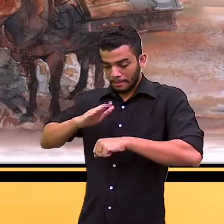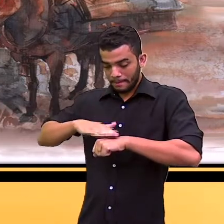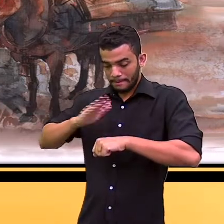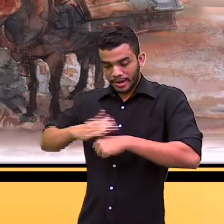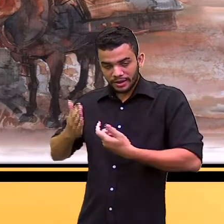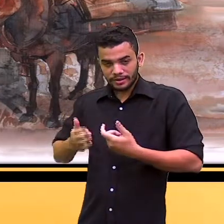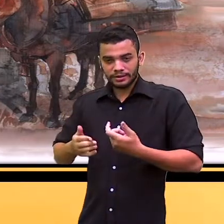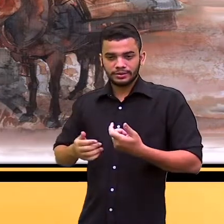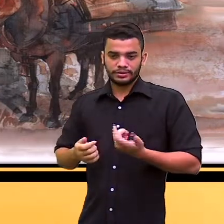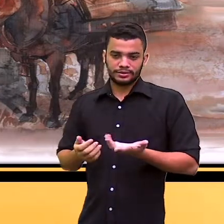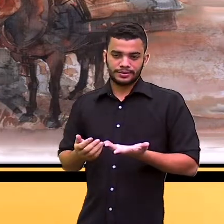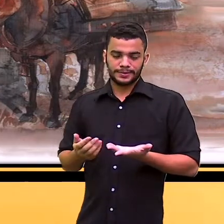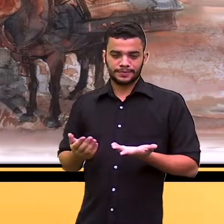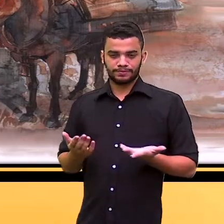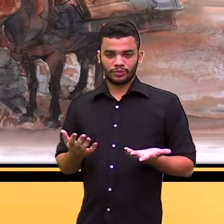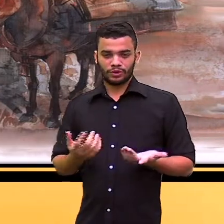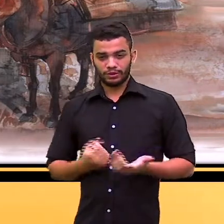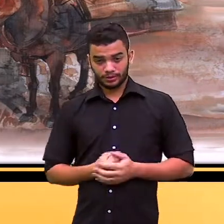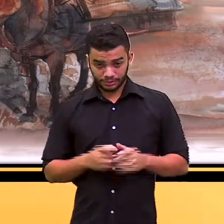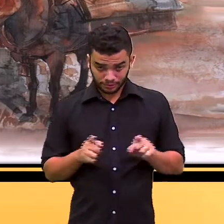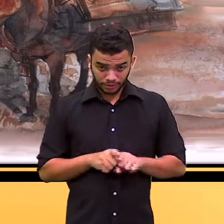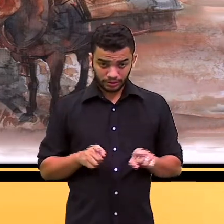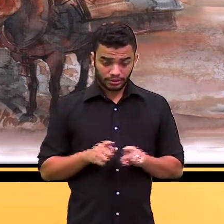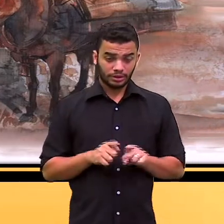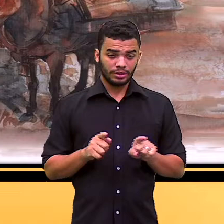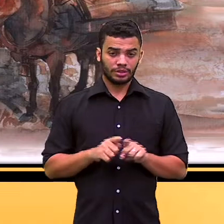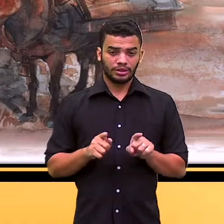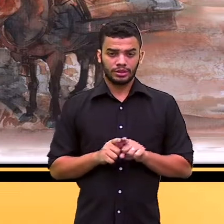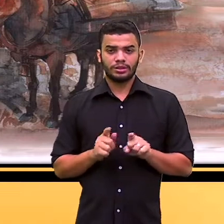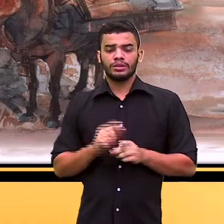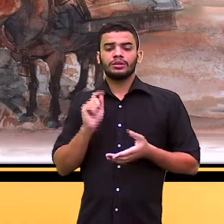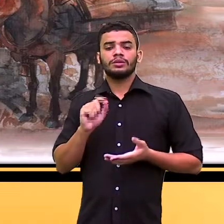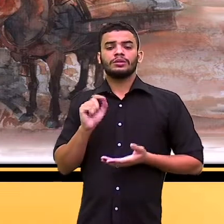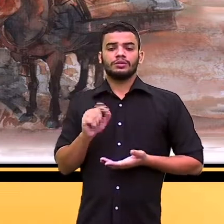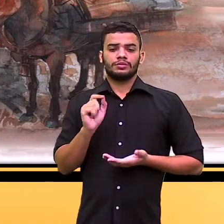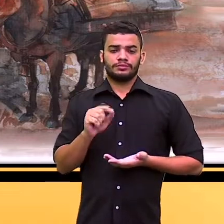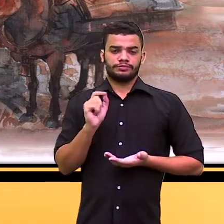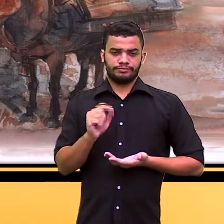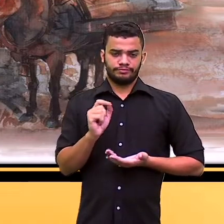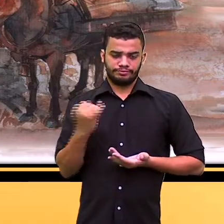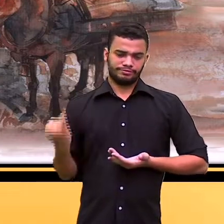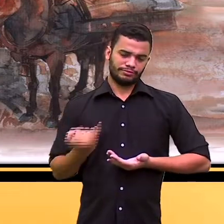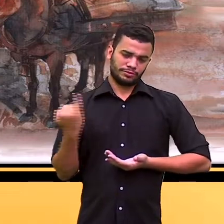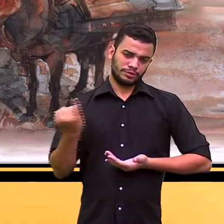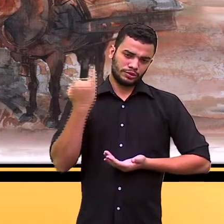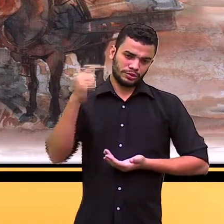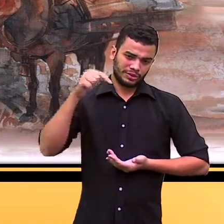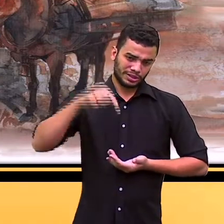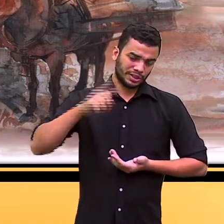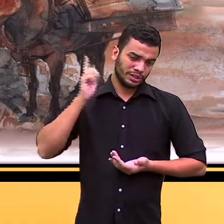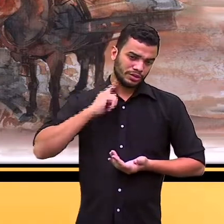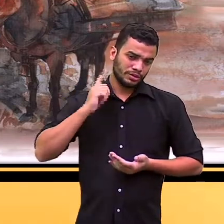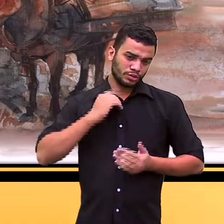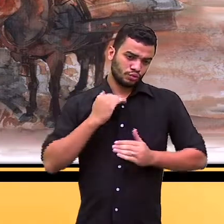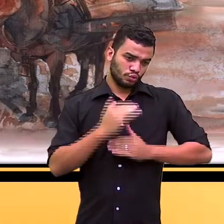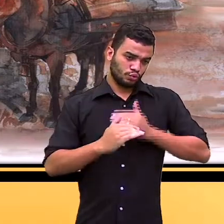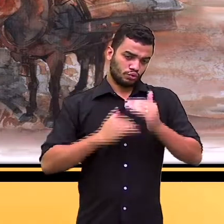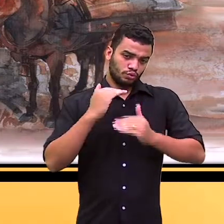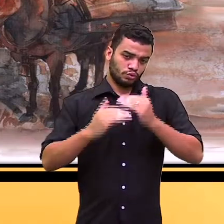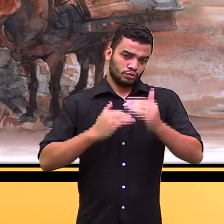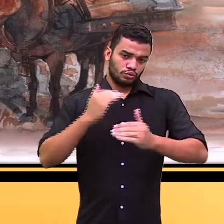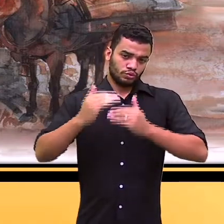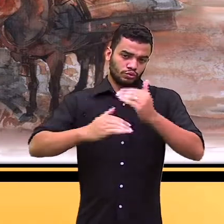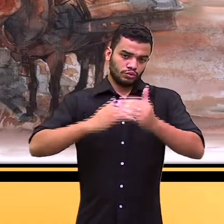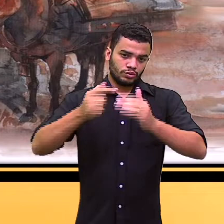das Minas. Foi de suma importância porque o desenvolvimento de Minas ele não ficou simplesmente só no